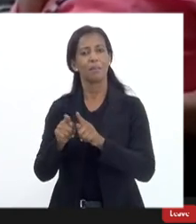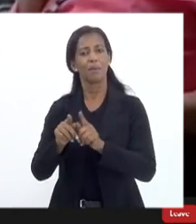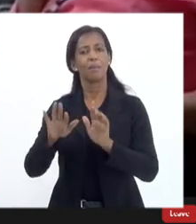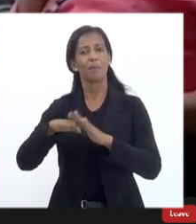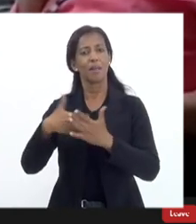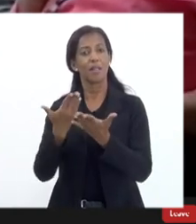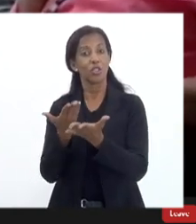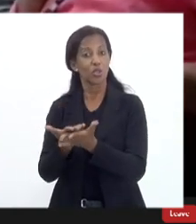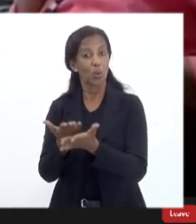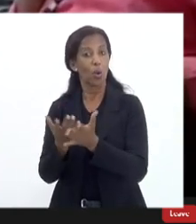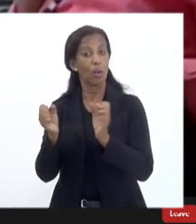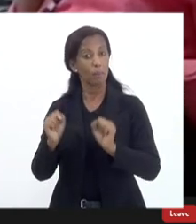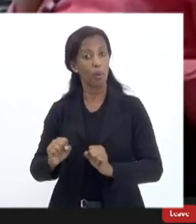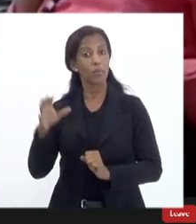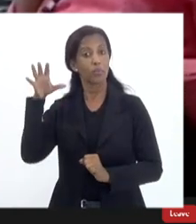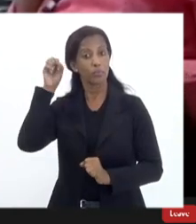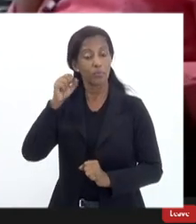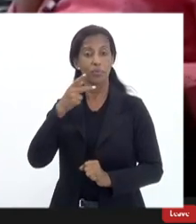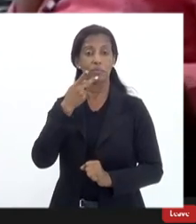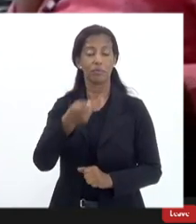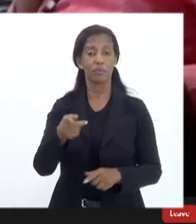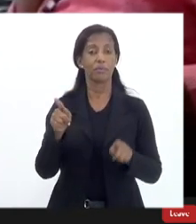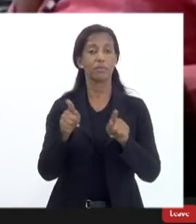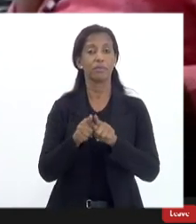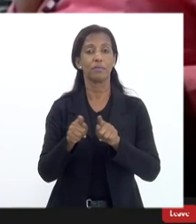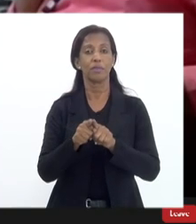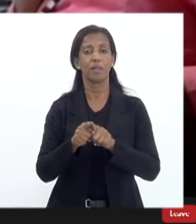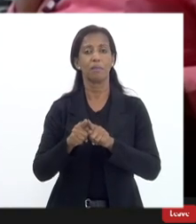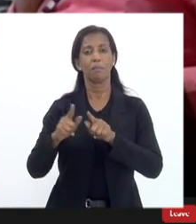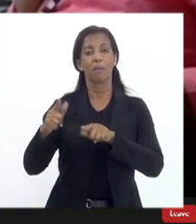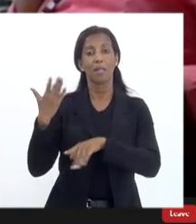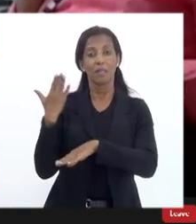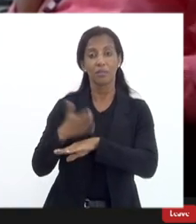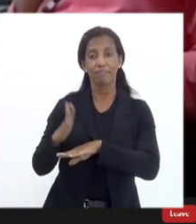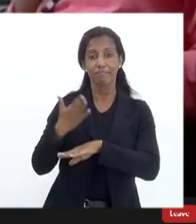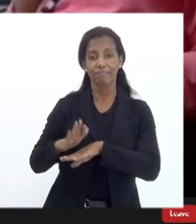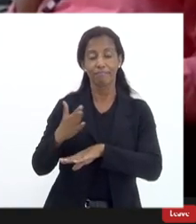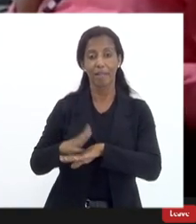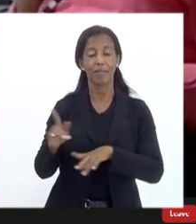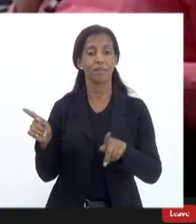possam ouvir, né, e falar um pouquinho das suas boas práticas também.